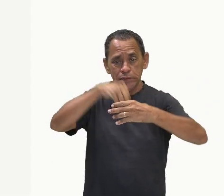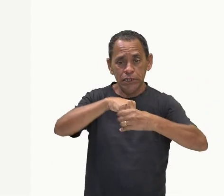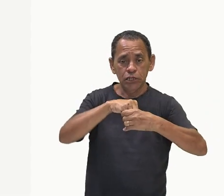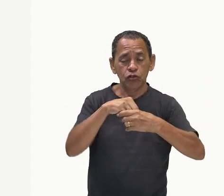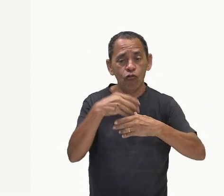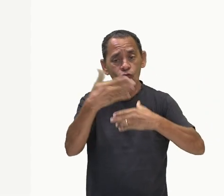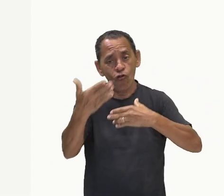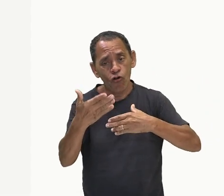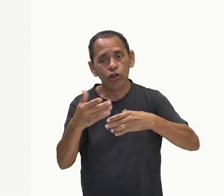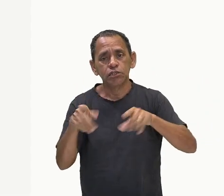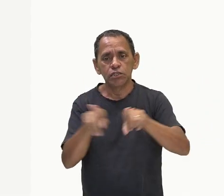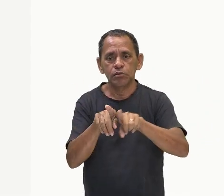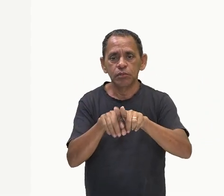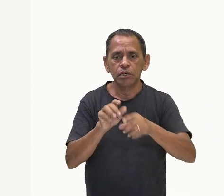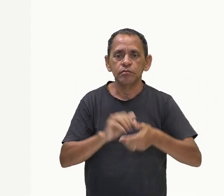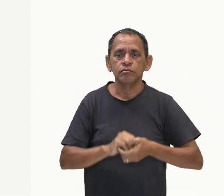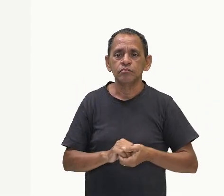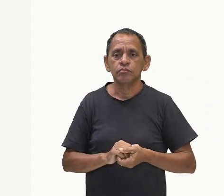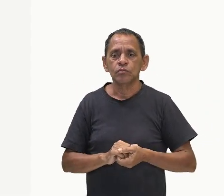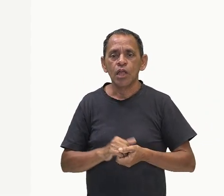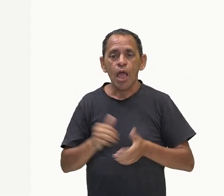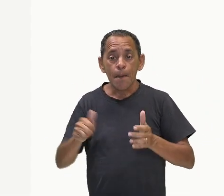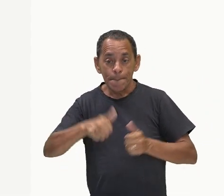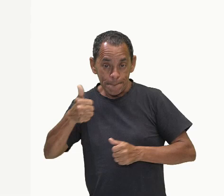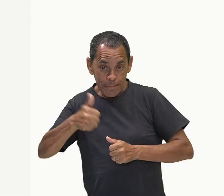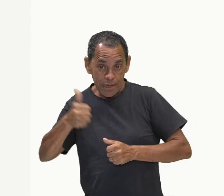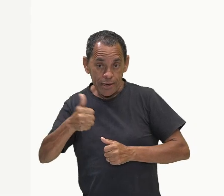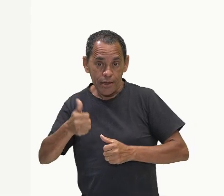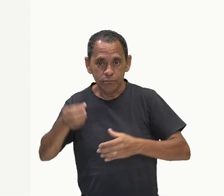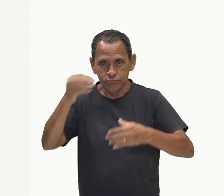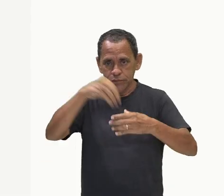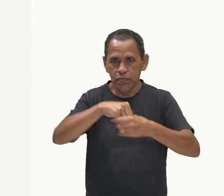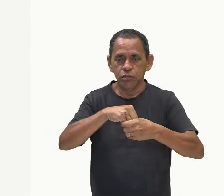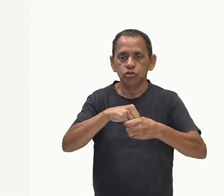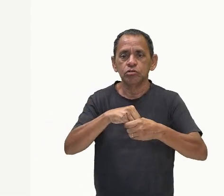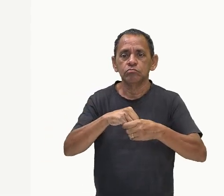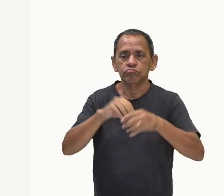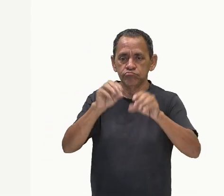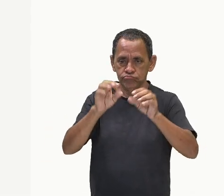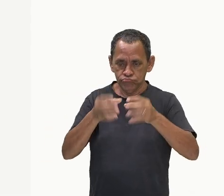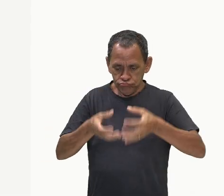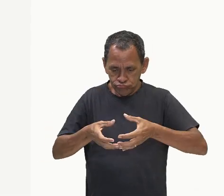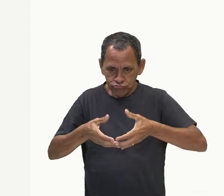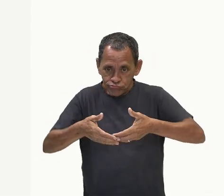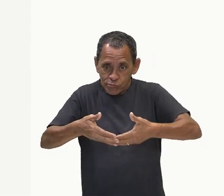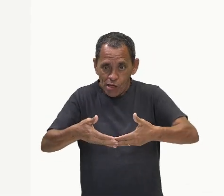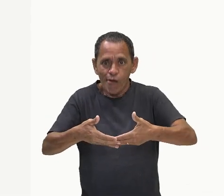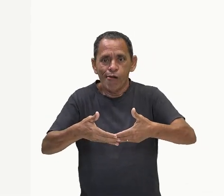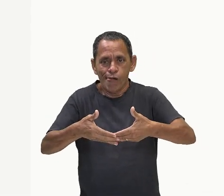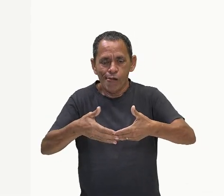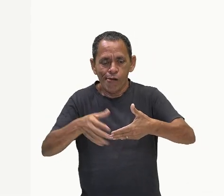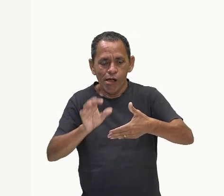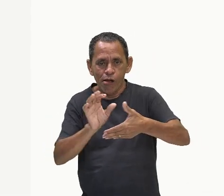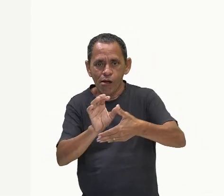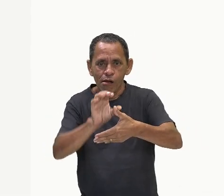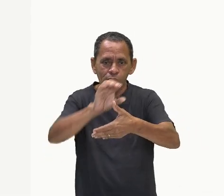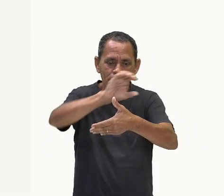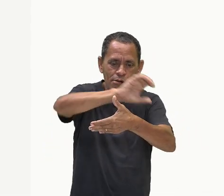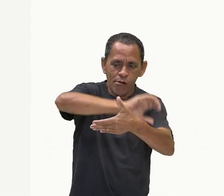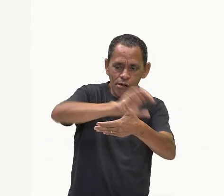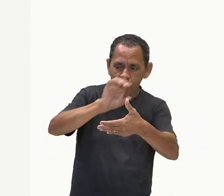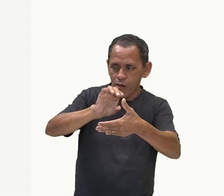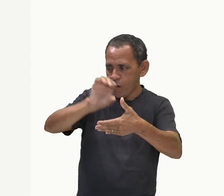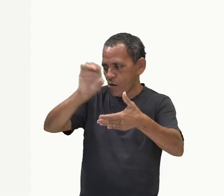os órgãos internos, a começar pelo ovário. Os ovários, nesse caso, né, que são dois, como eu falei para